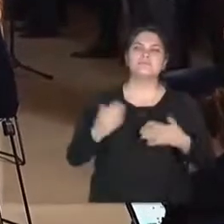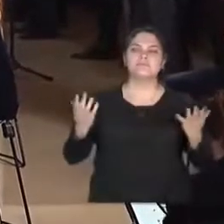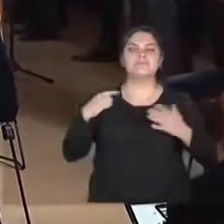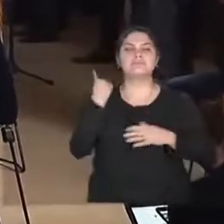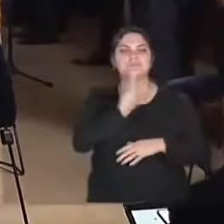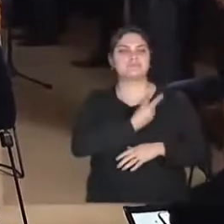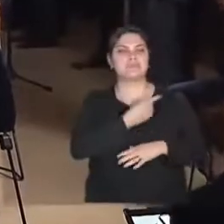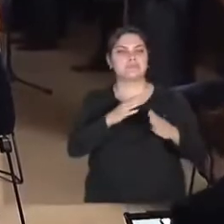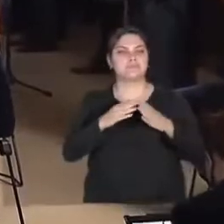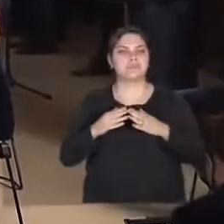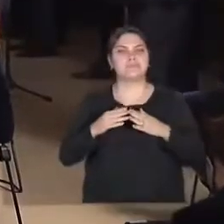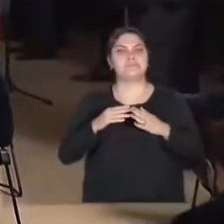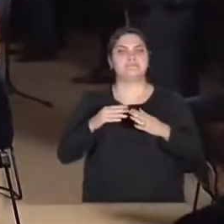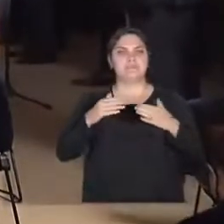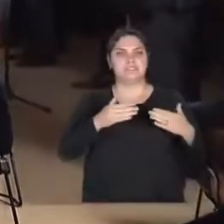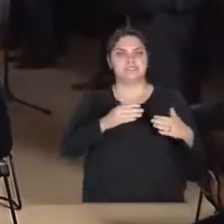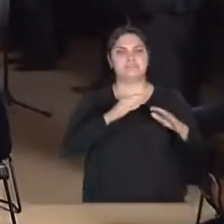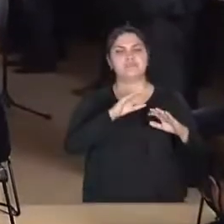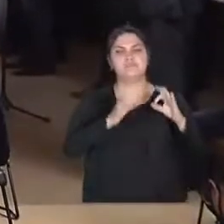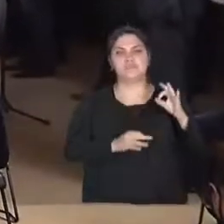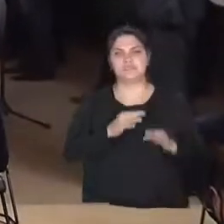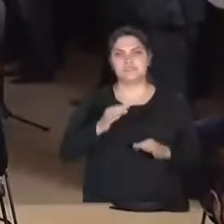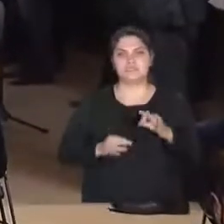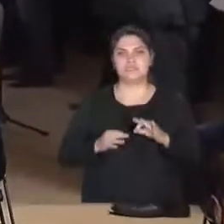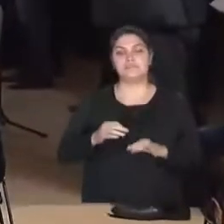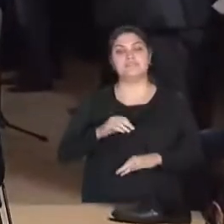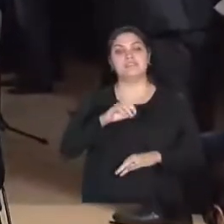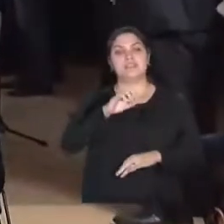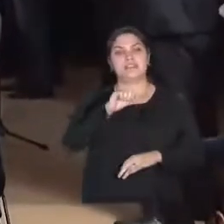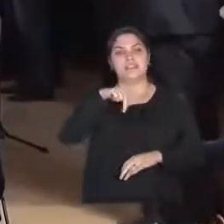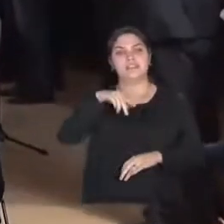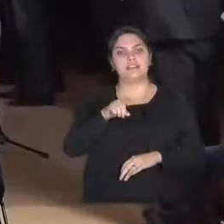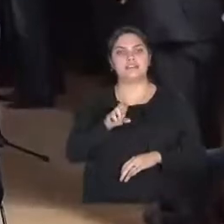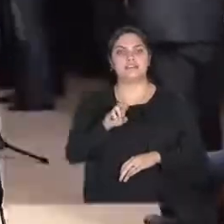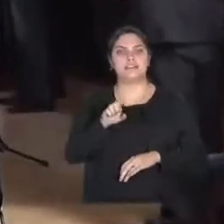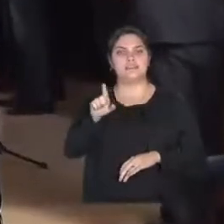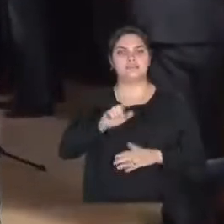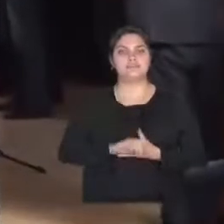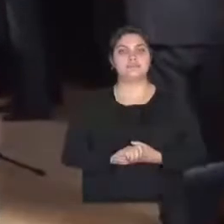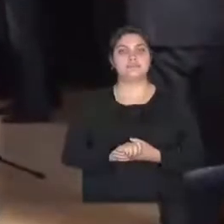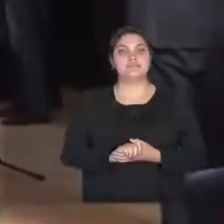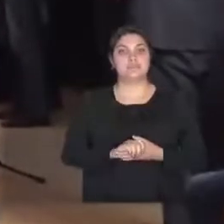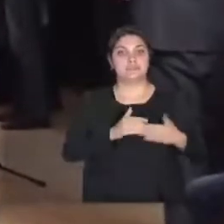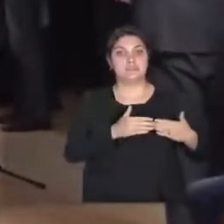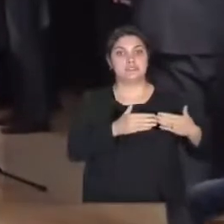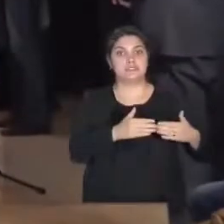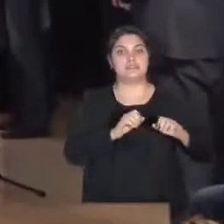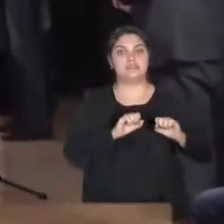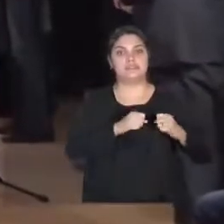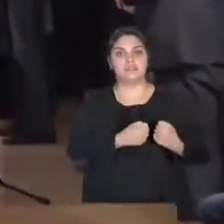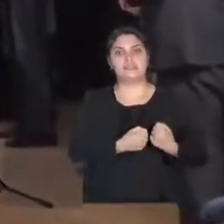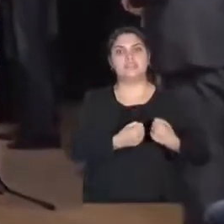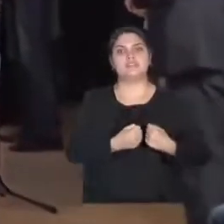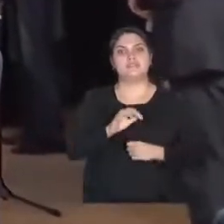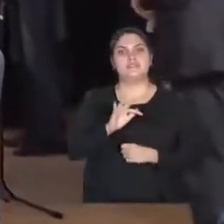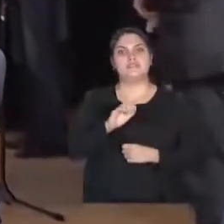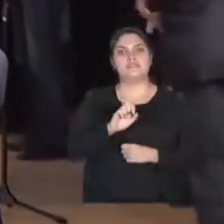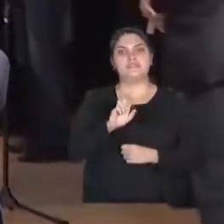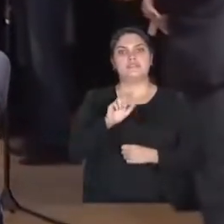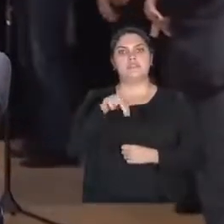senhor Ministro da Justiça e Segurança Pública, André Mendonça. Sua Excelência, o senhor Ministro da Defesa,